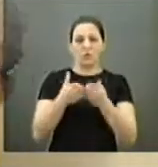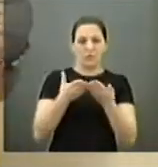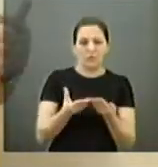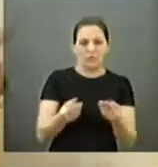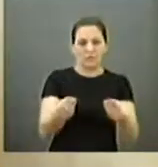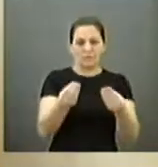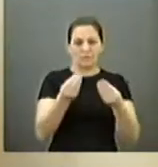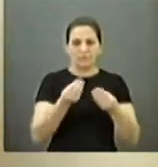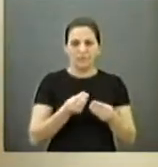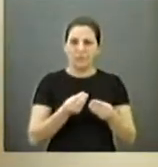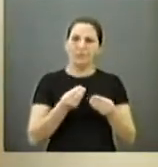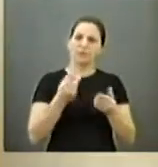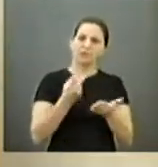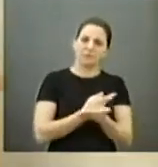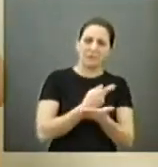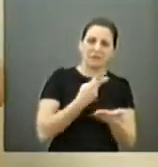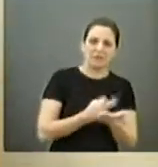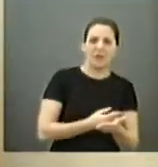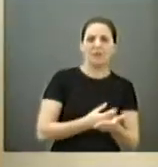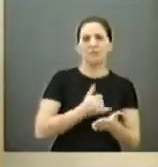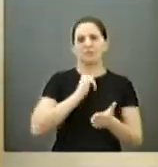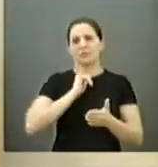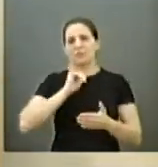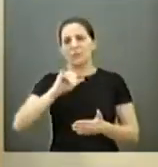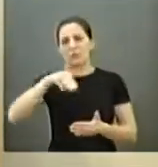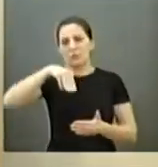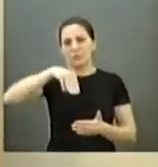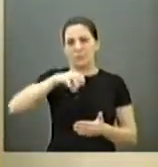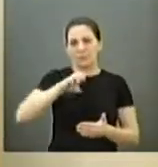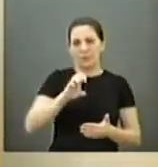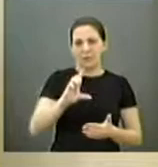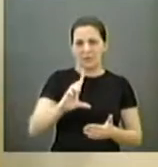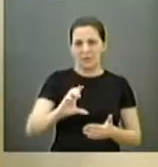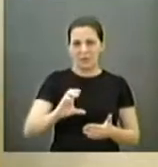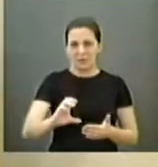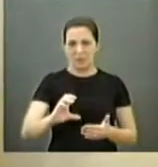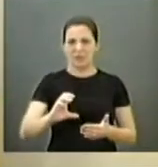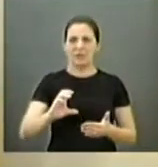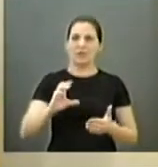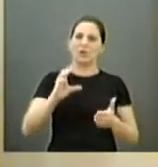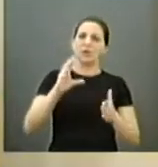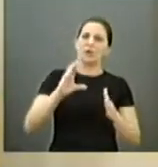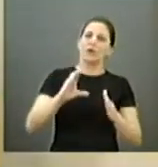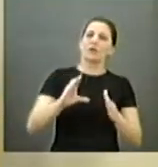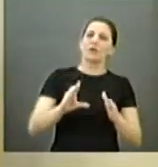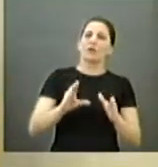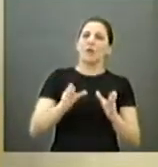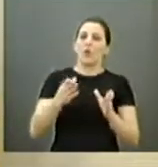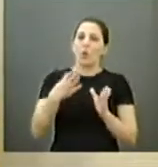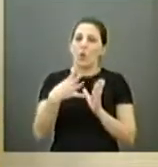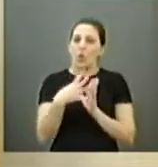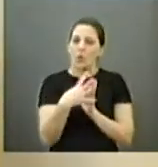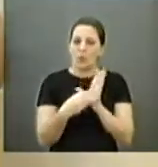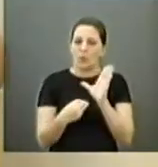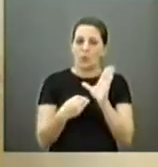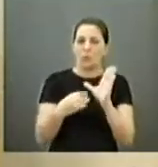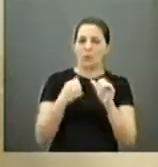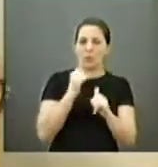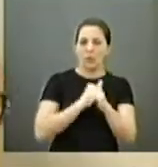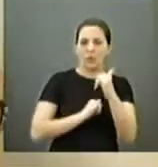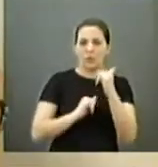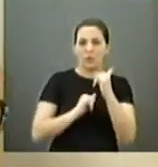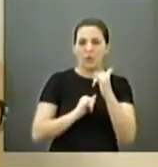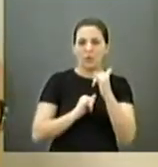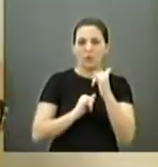um procedimento equivocado, informou o Ministério da Educação e nos mandou inclusive cópia da troca de e-mail. E eu liguei no Ministério para